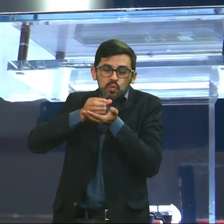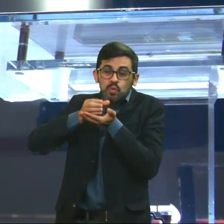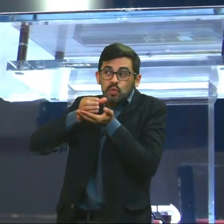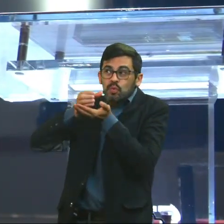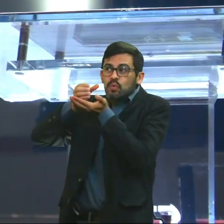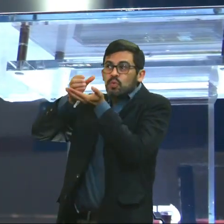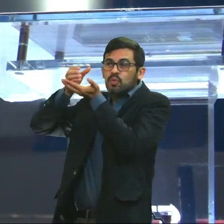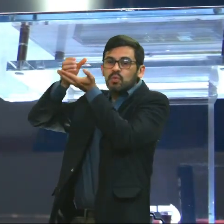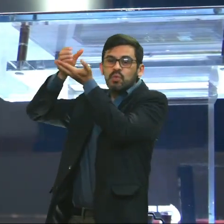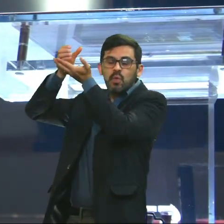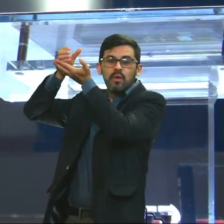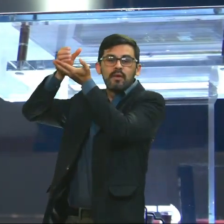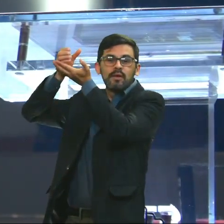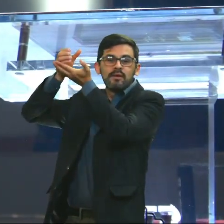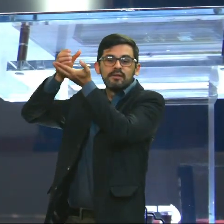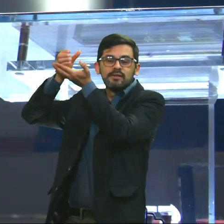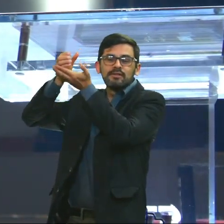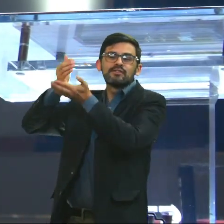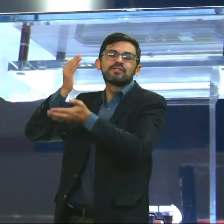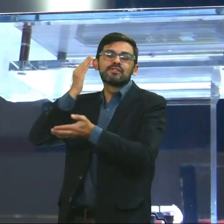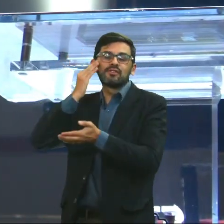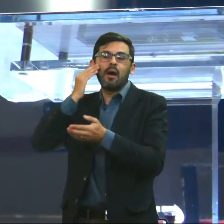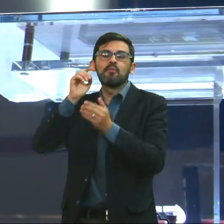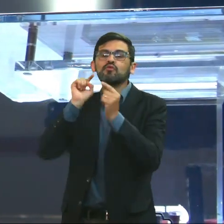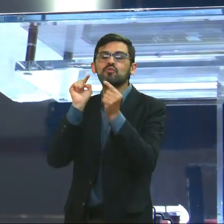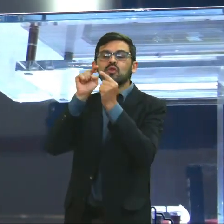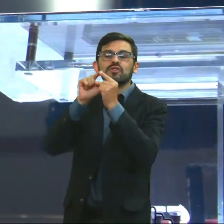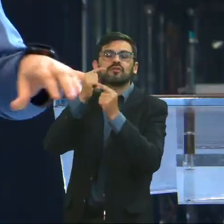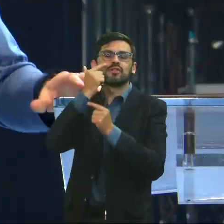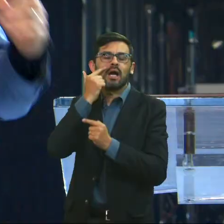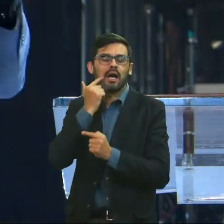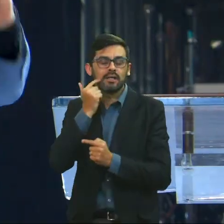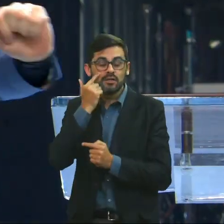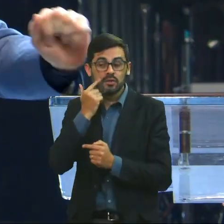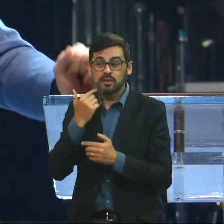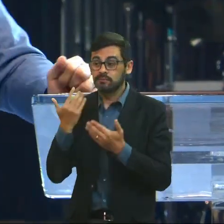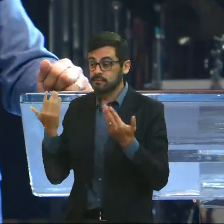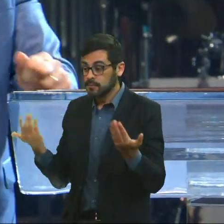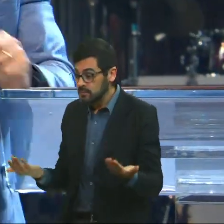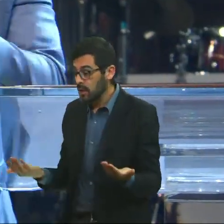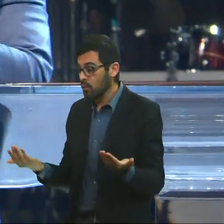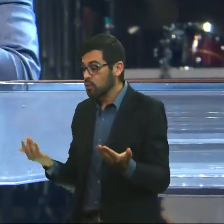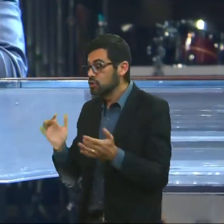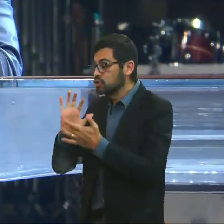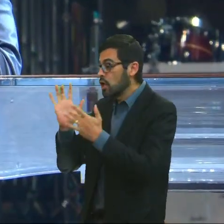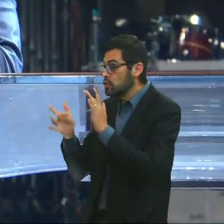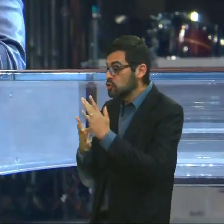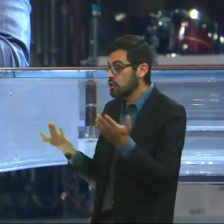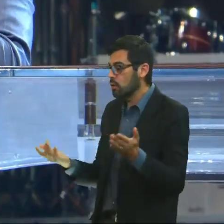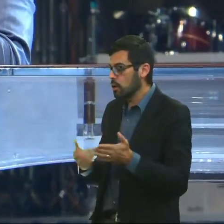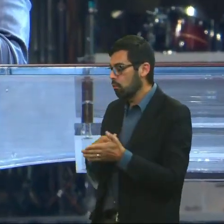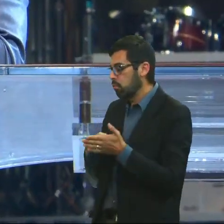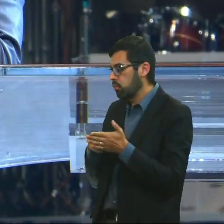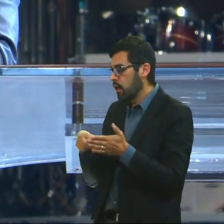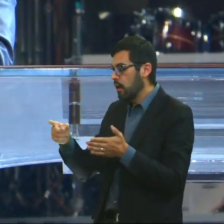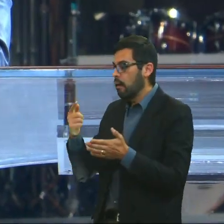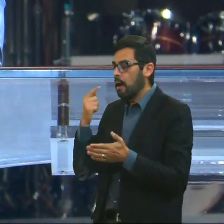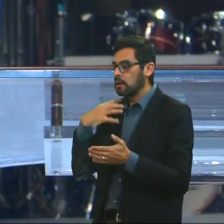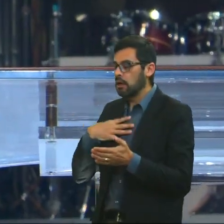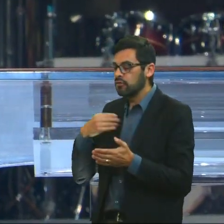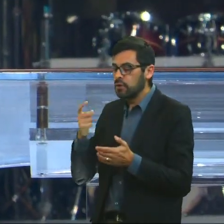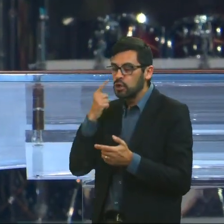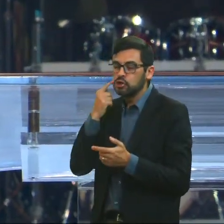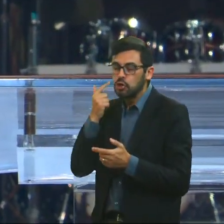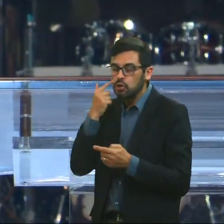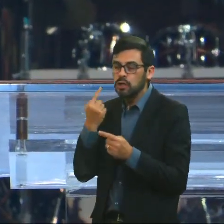odre, e Ele toma nota das nossas lágrimas. Eu falei, então imagina Jesus agora anotando assim, a Nina estava